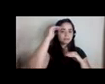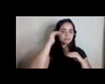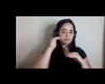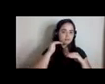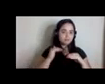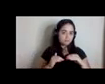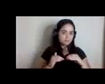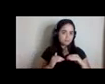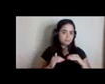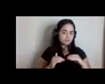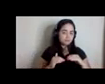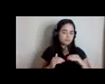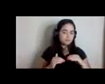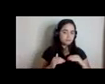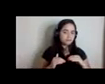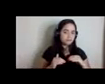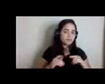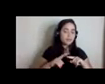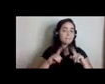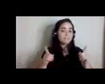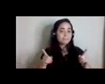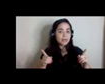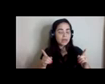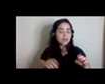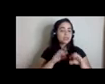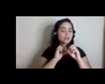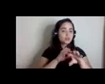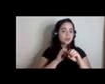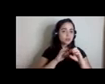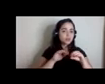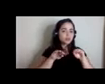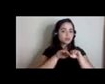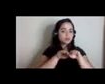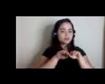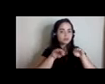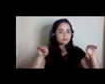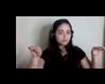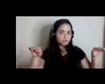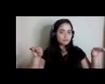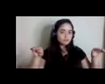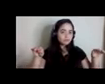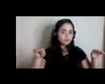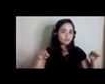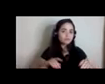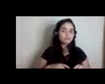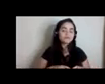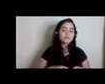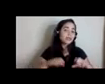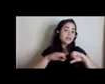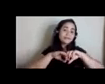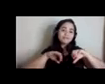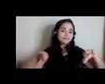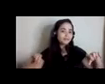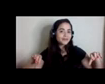hierarquia, mas nós estamos educando para a democracia. Então, nós estamos num